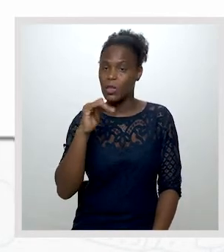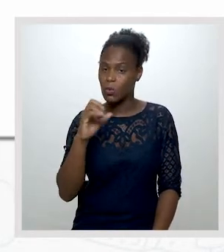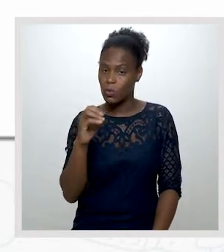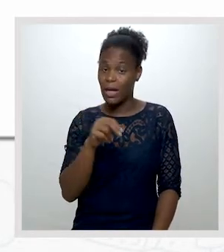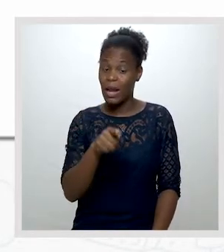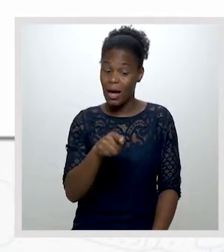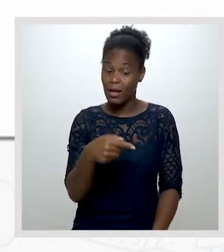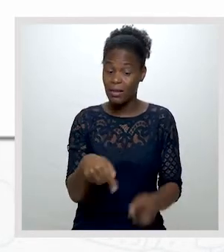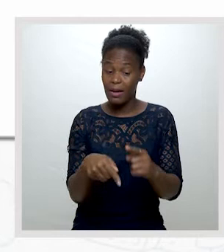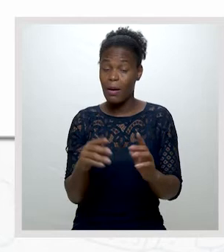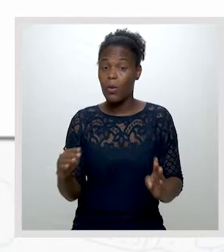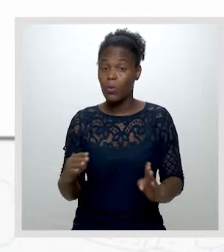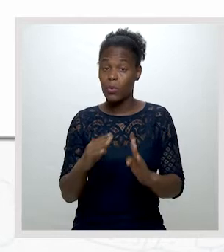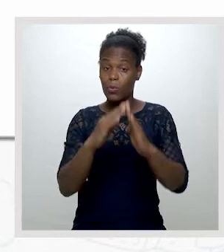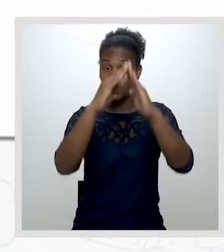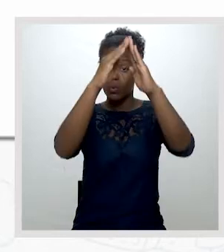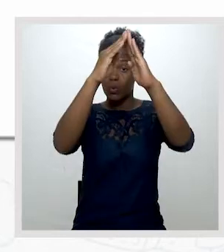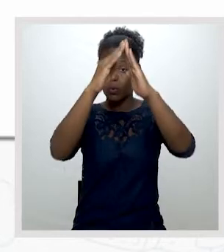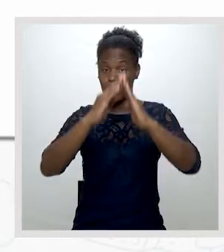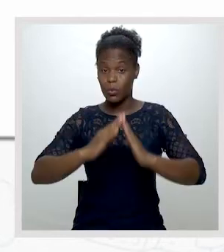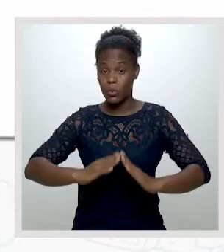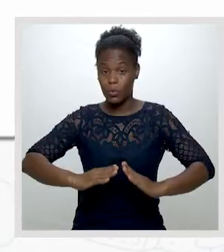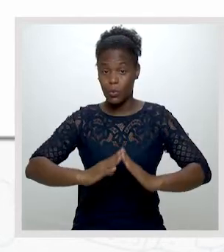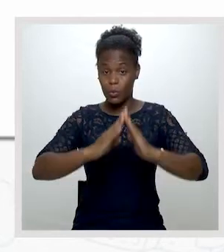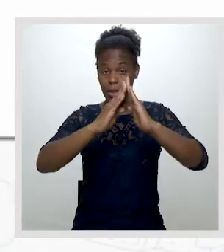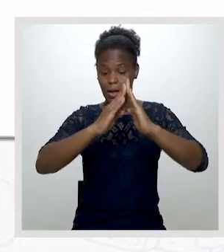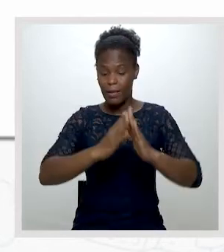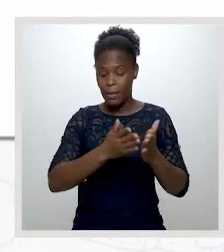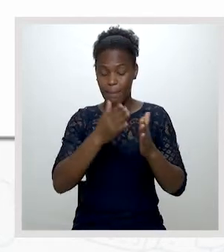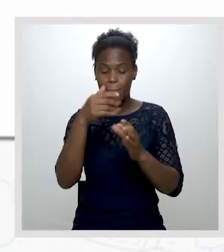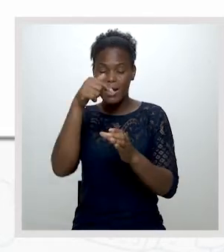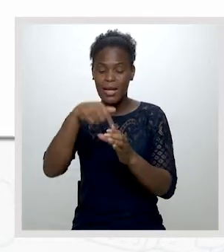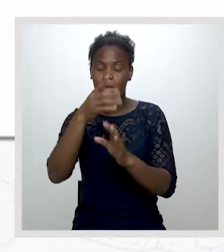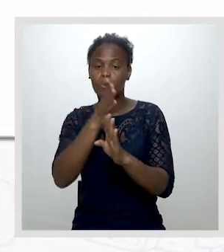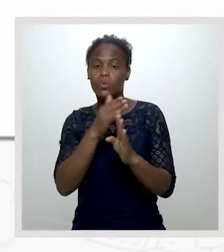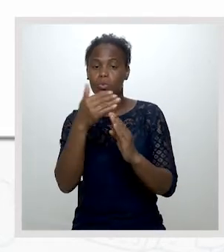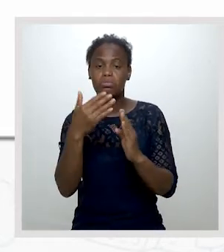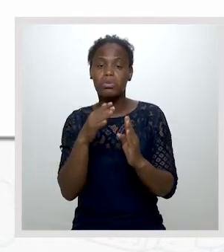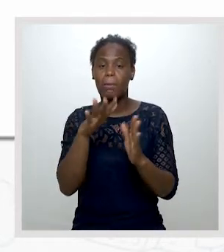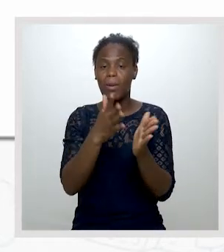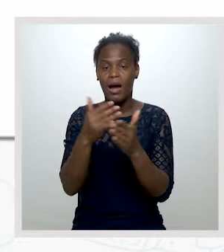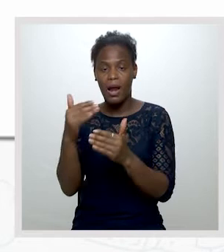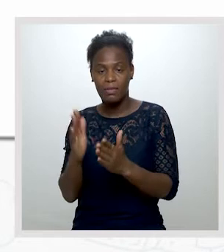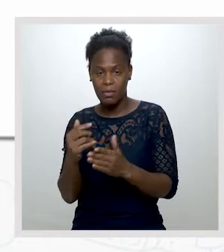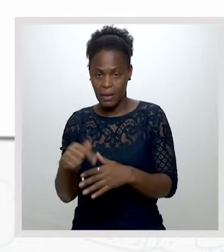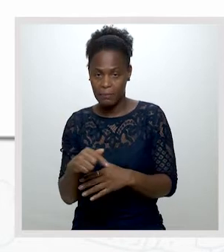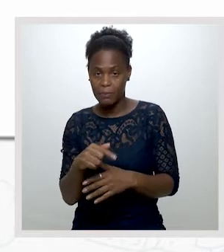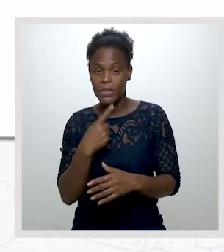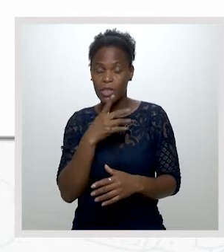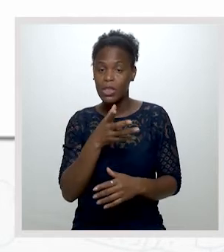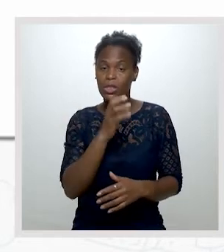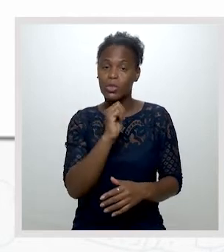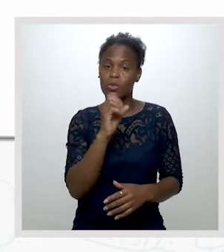E as partes que compõem uma pirâmide, que é um sólido geométrico. Temos